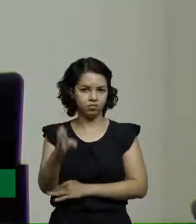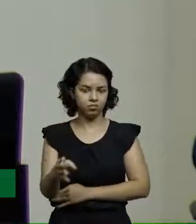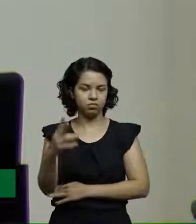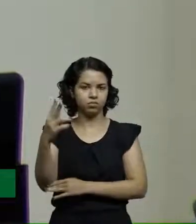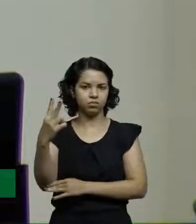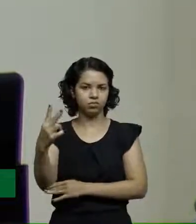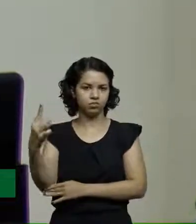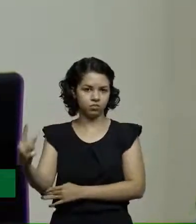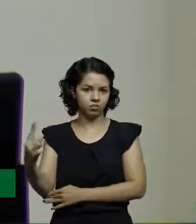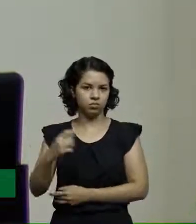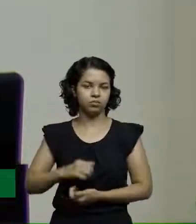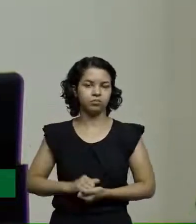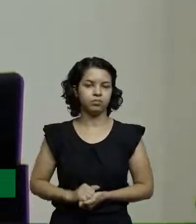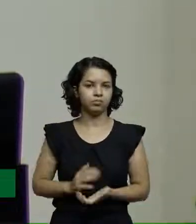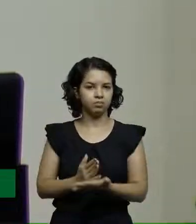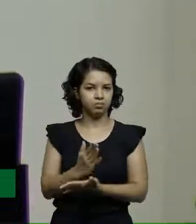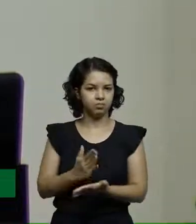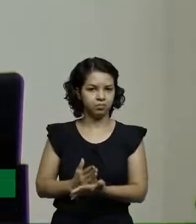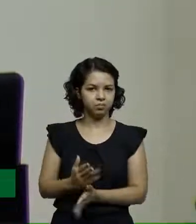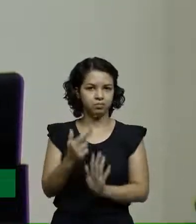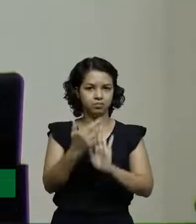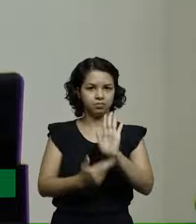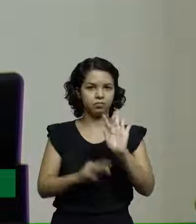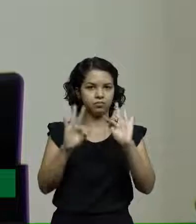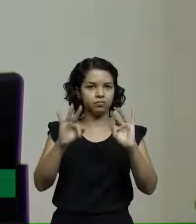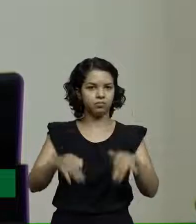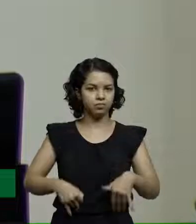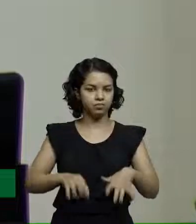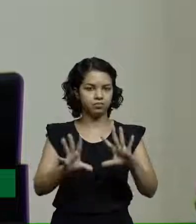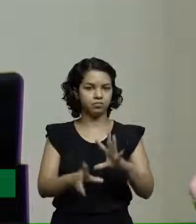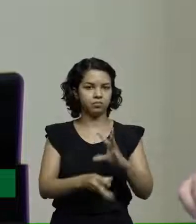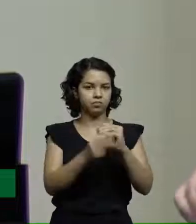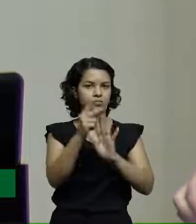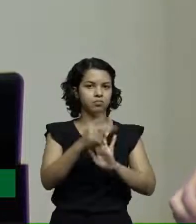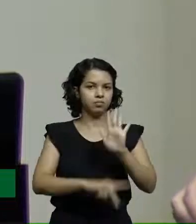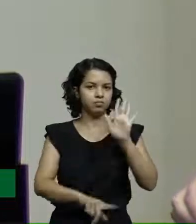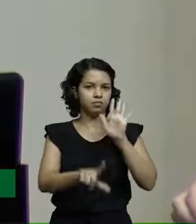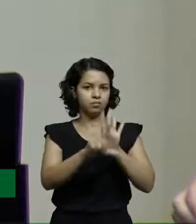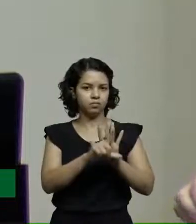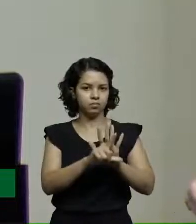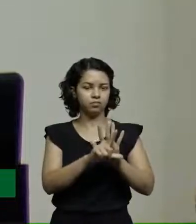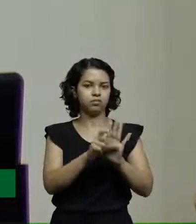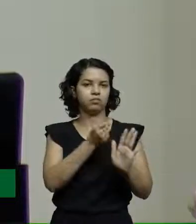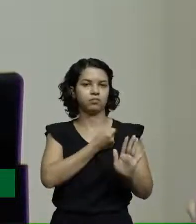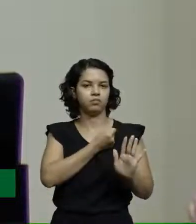248/2021. Foram aprovadas as redações finais exaradas aos projetos de lei número